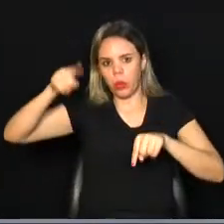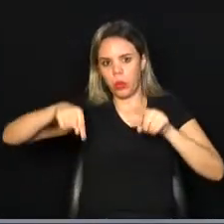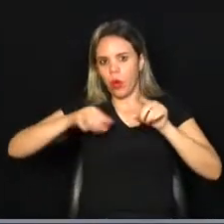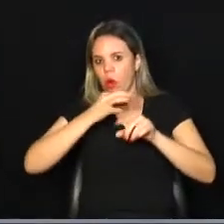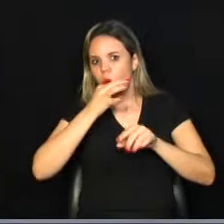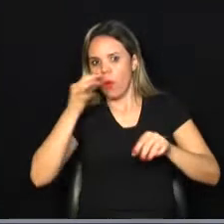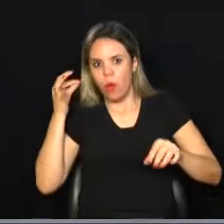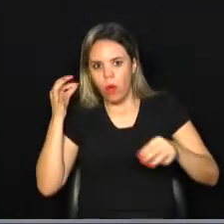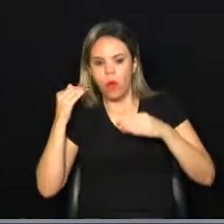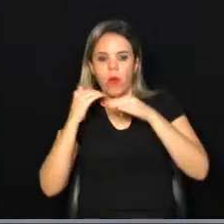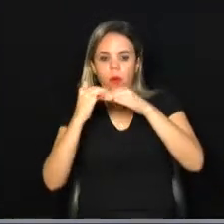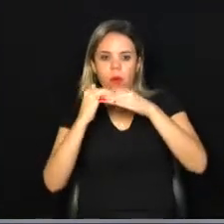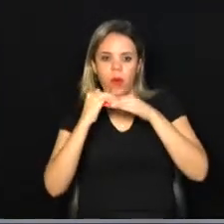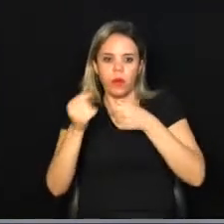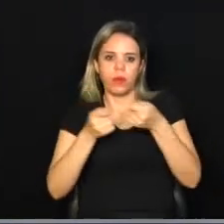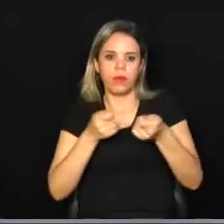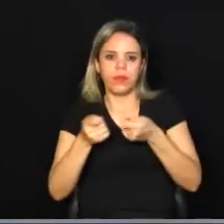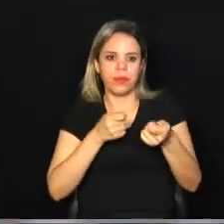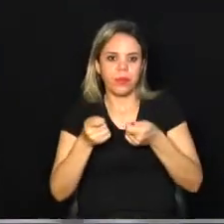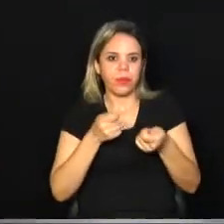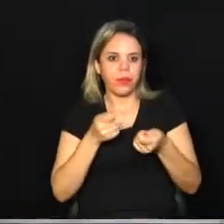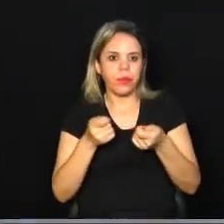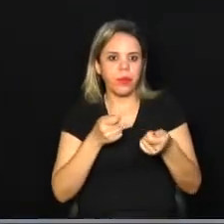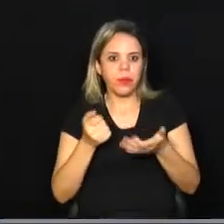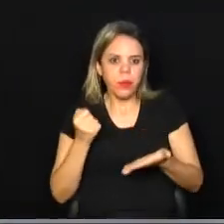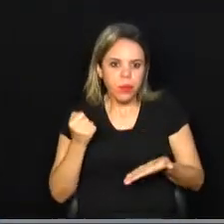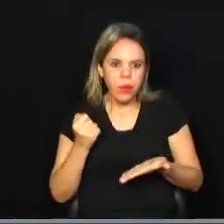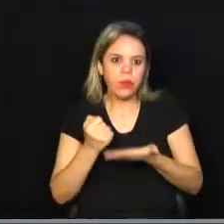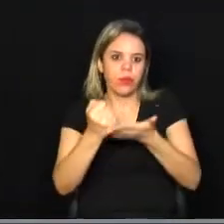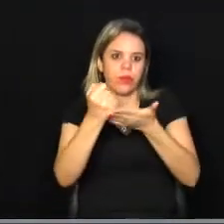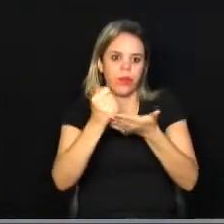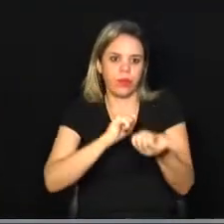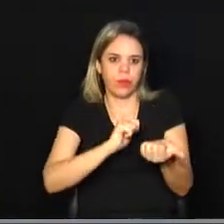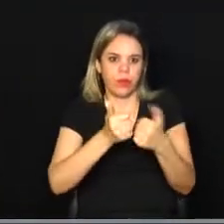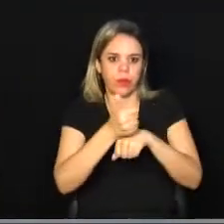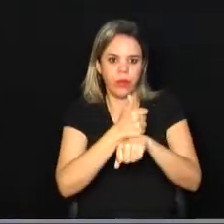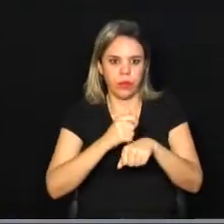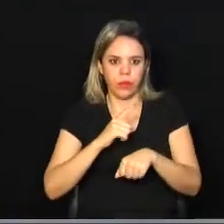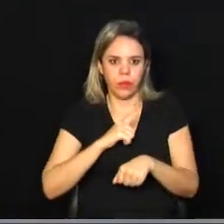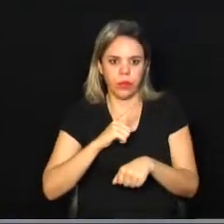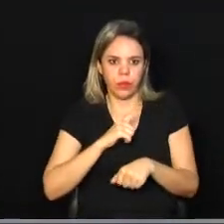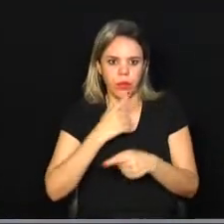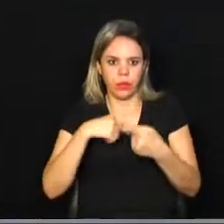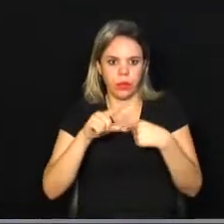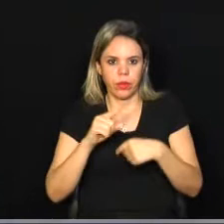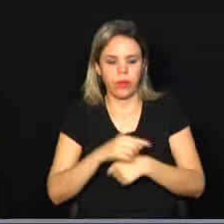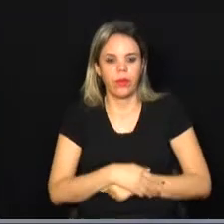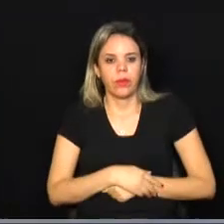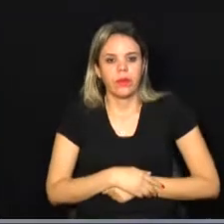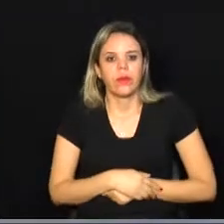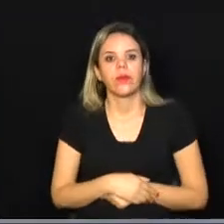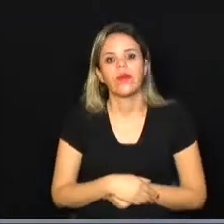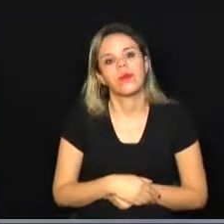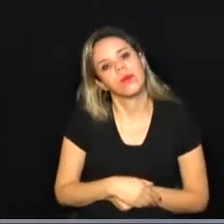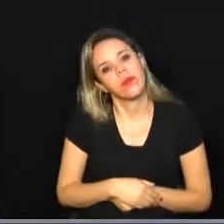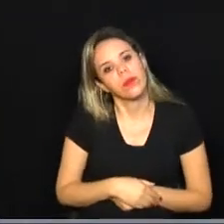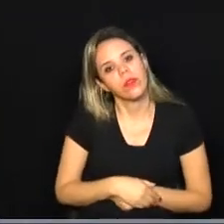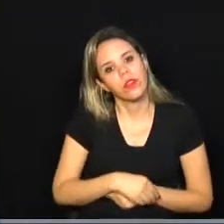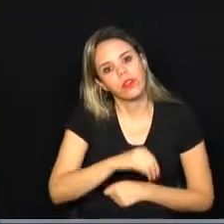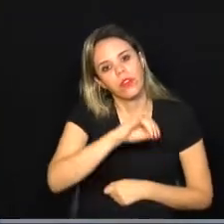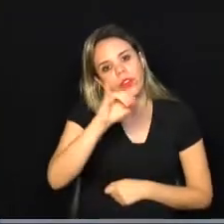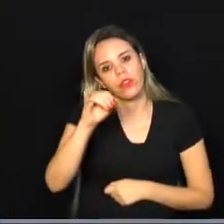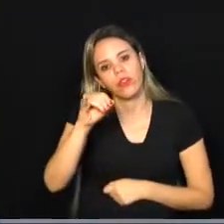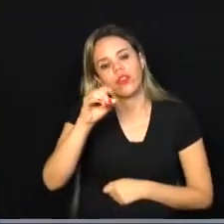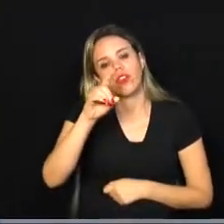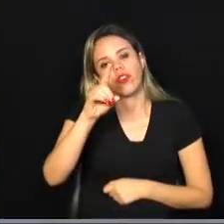ótimo, quando está equilibrado, quando está ajudando o atleta a ter performance. Até mesmo o Joko, né, Gabriel,